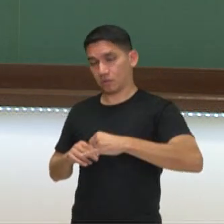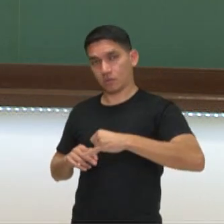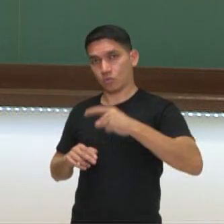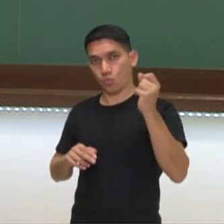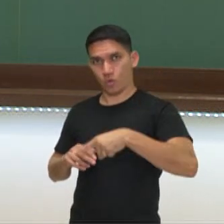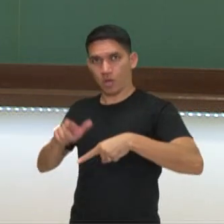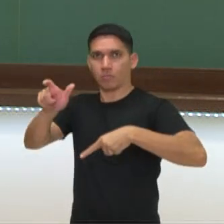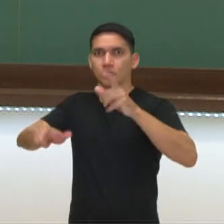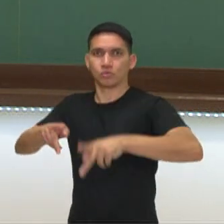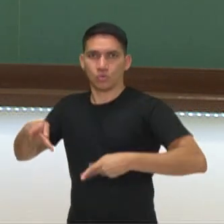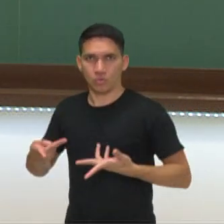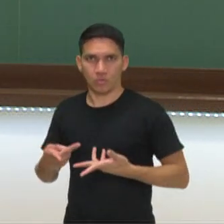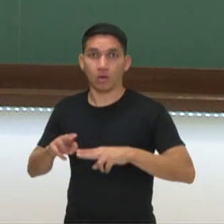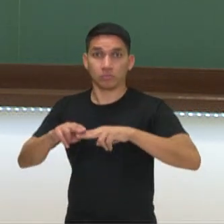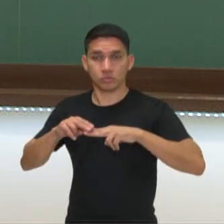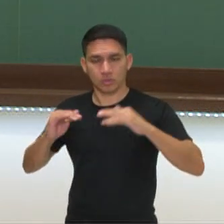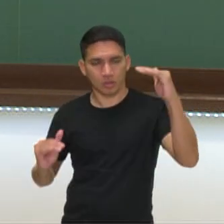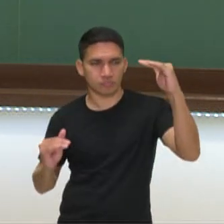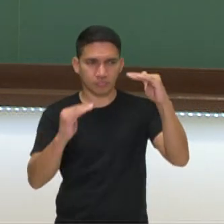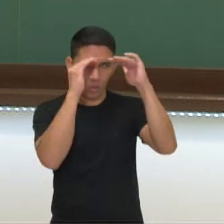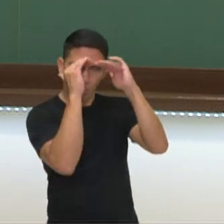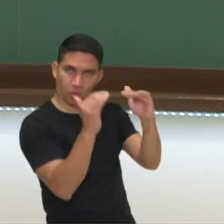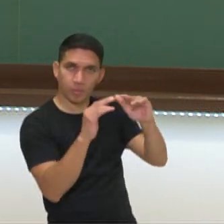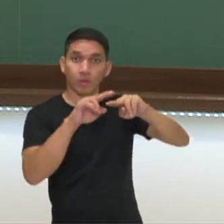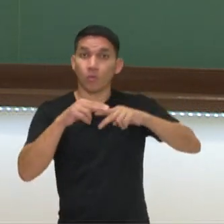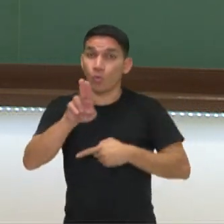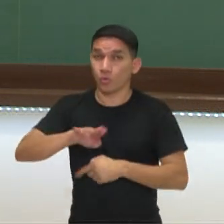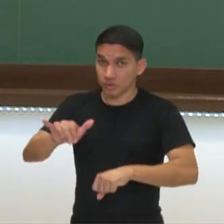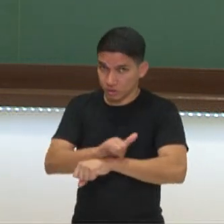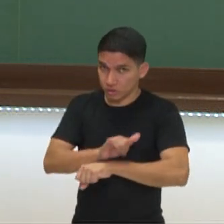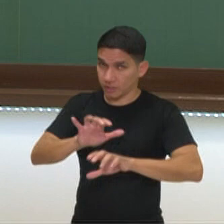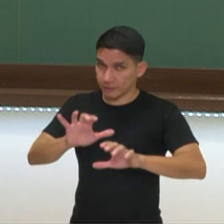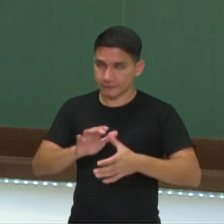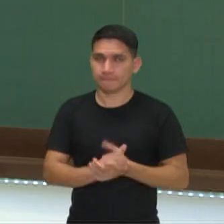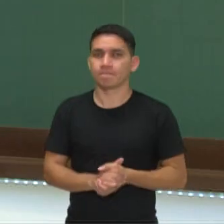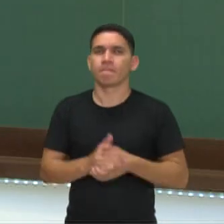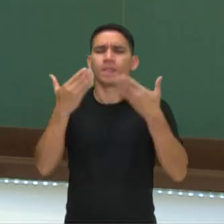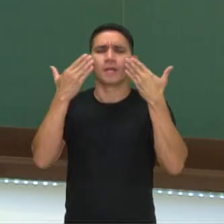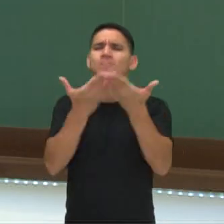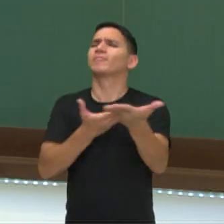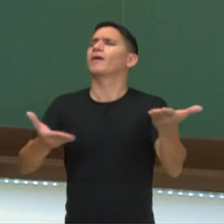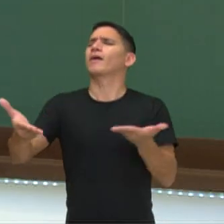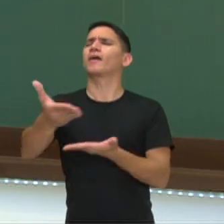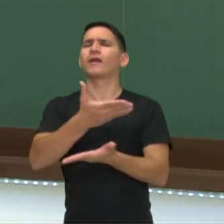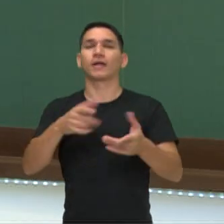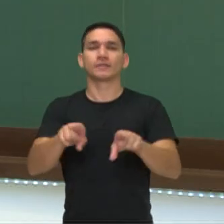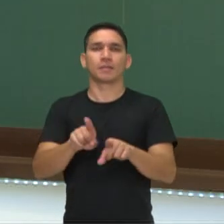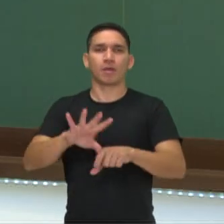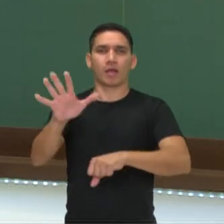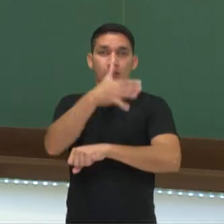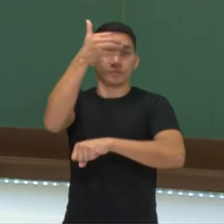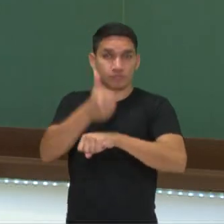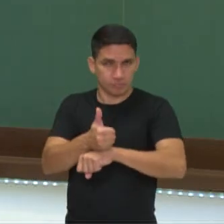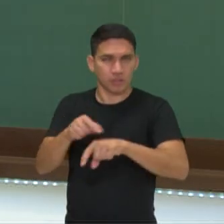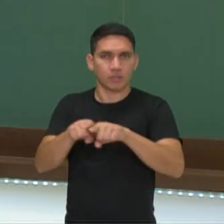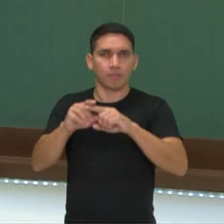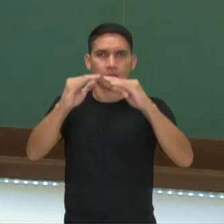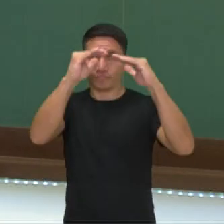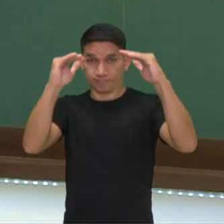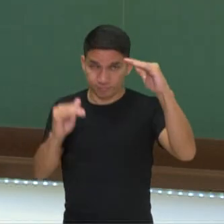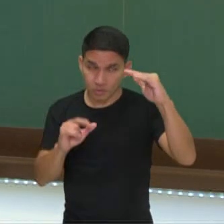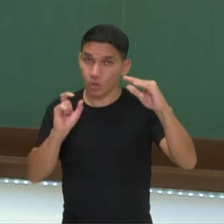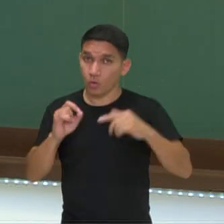Estado. Essa é uma defesa. Então, usando esse carisma e defendendo o nacionalismo e a subordinação,